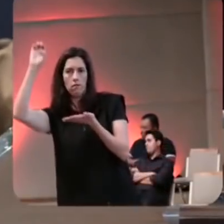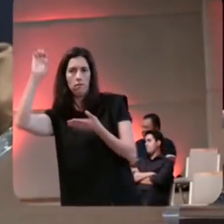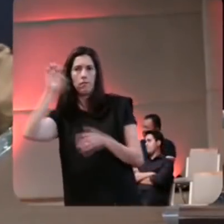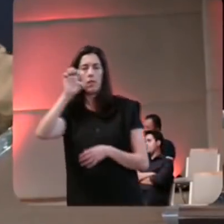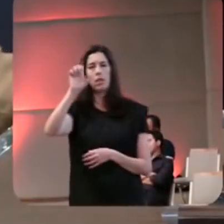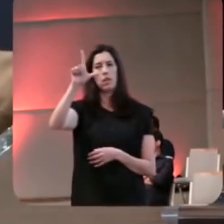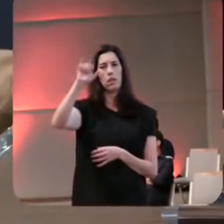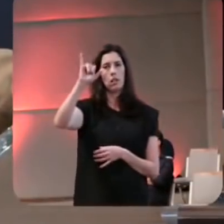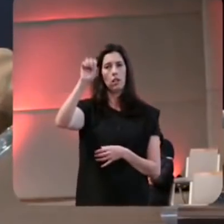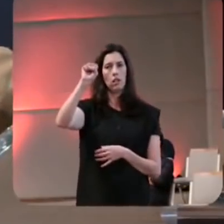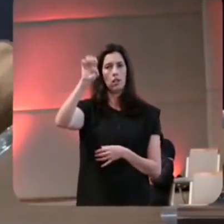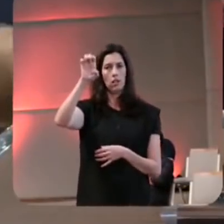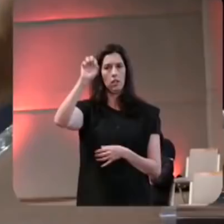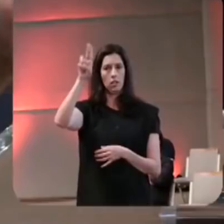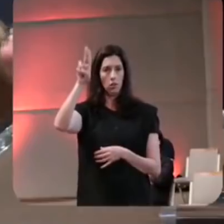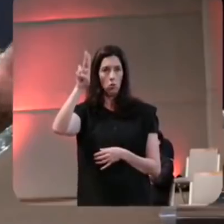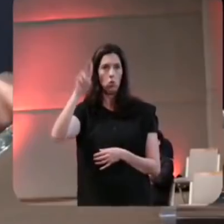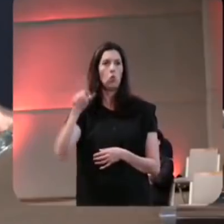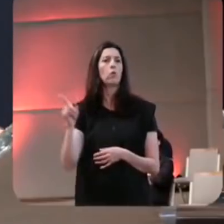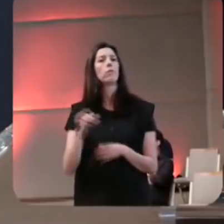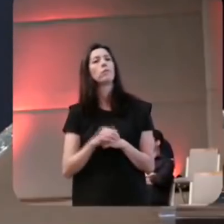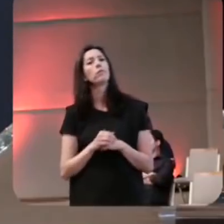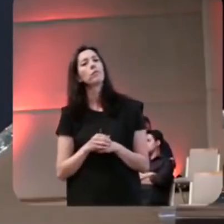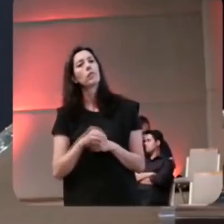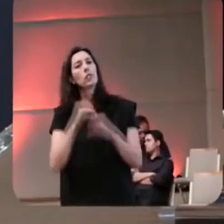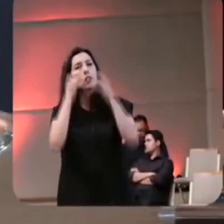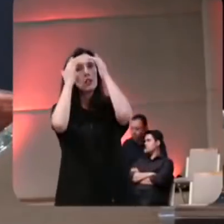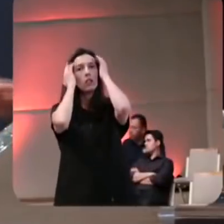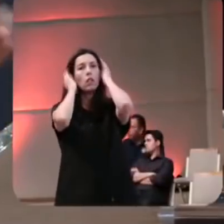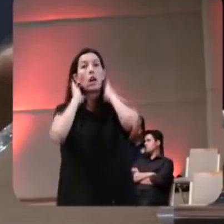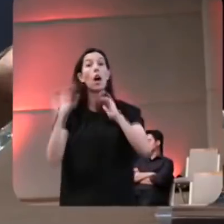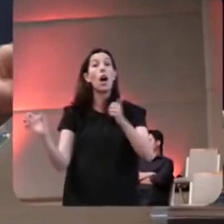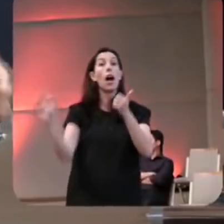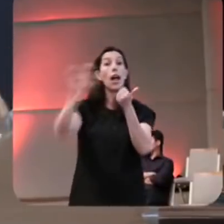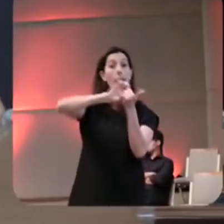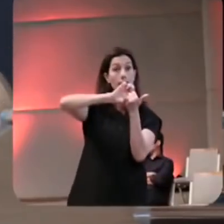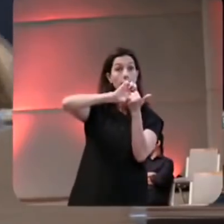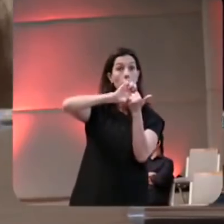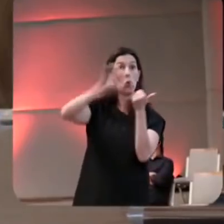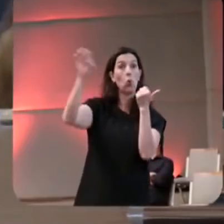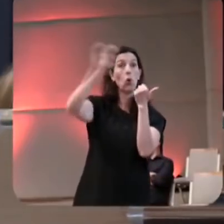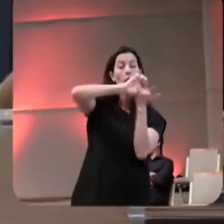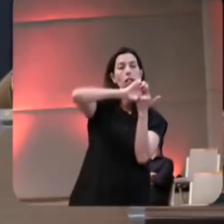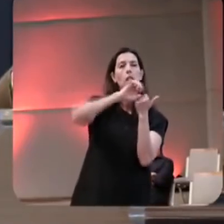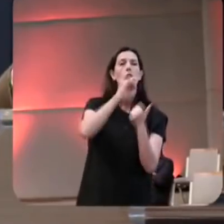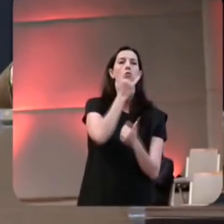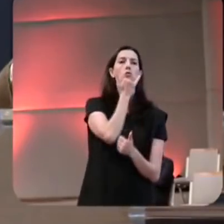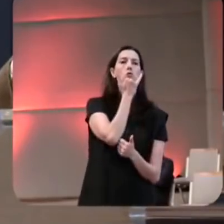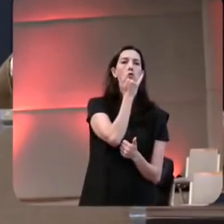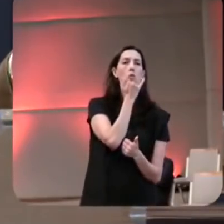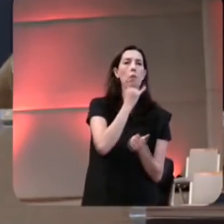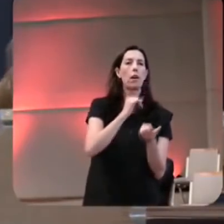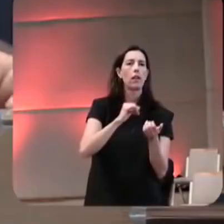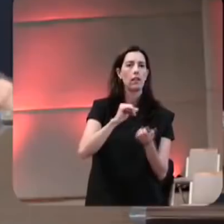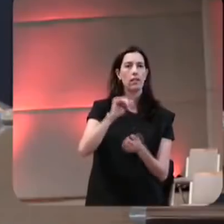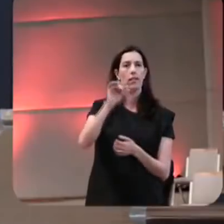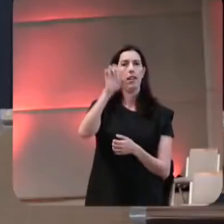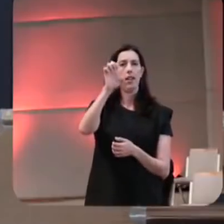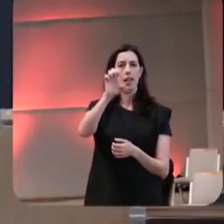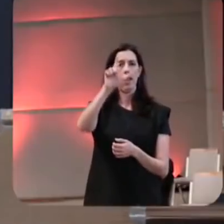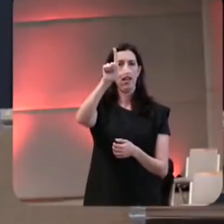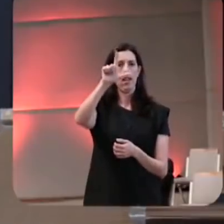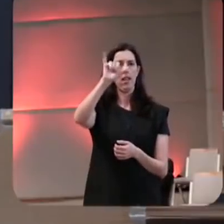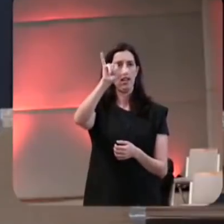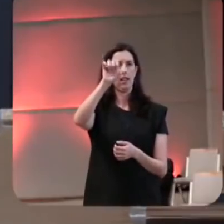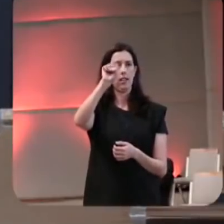não é mais o Geazi, tá? É outro ajudante. Mas é interessante que esse ajudante anterior de